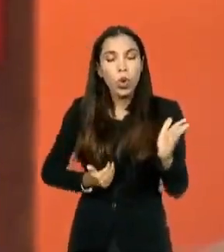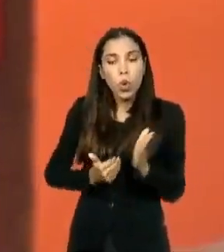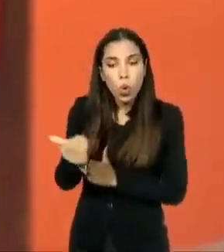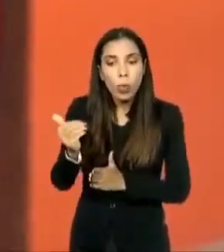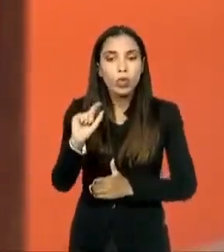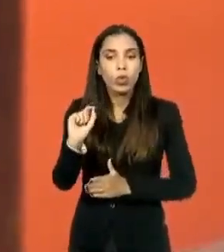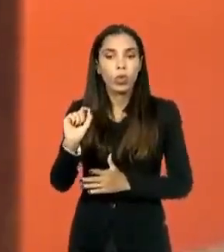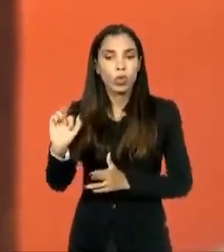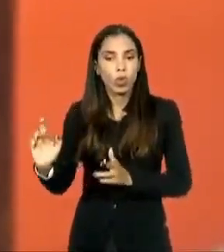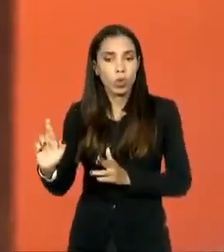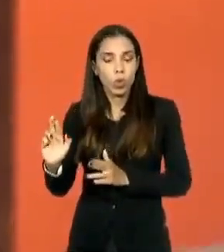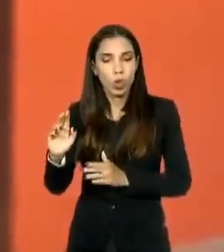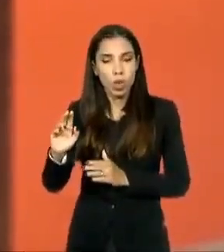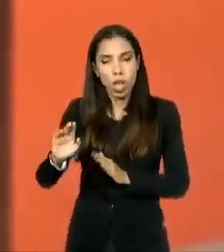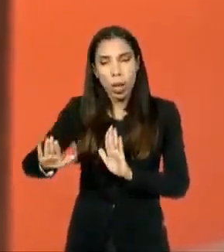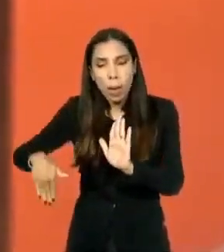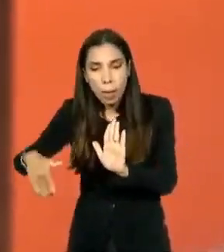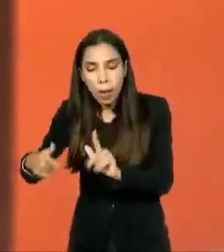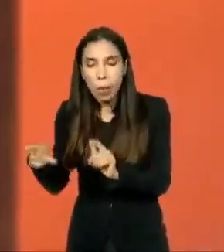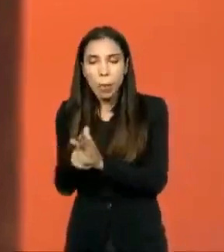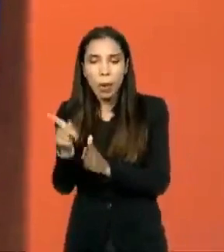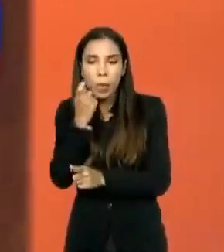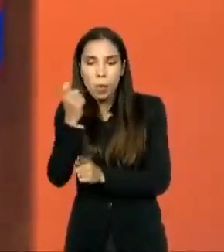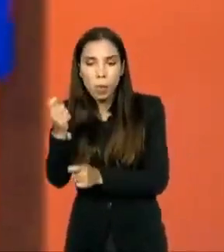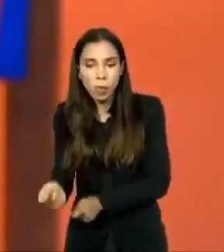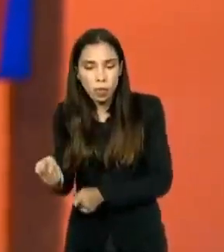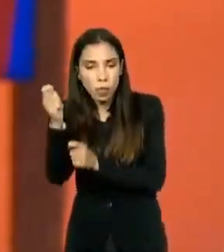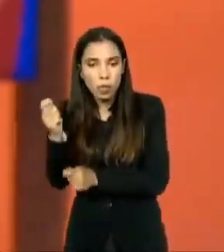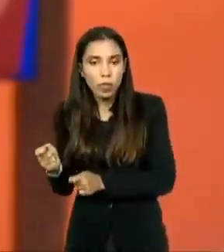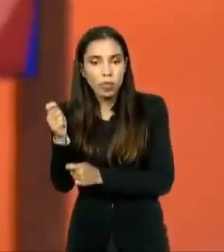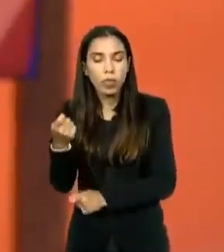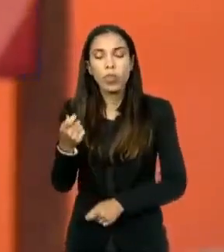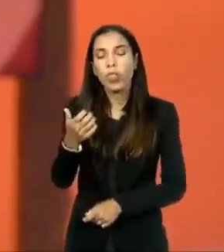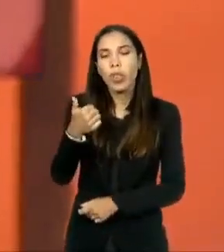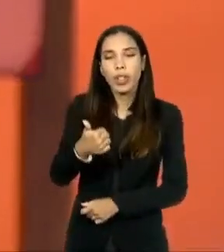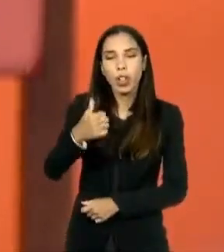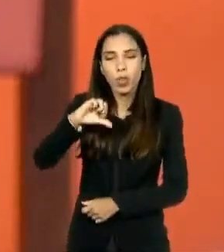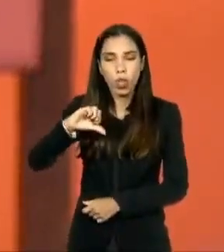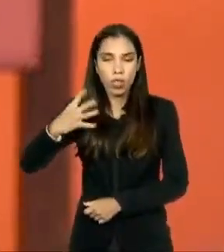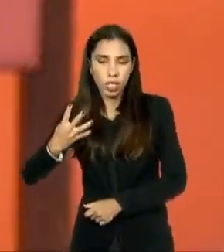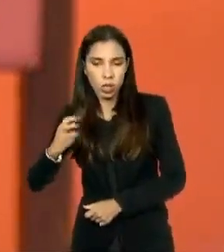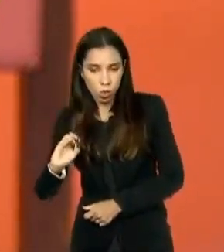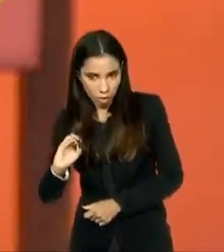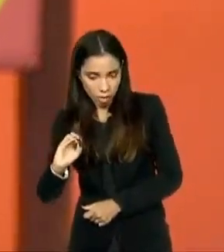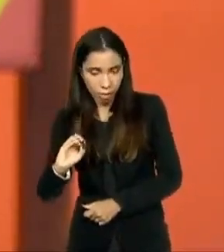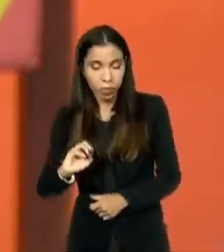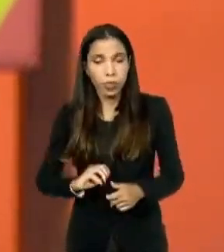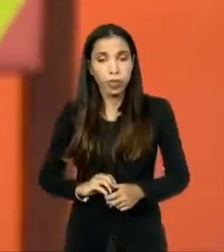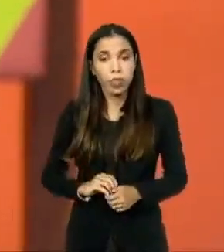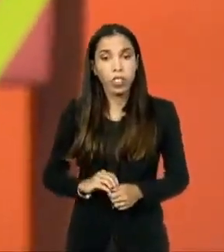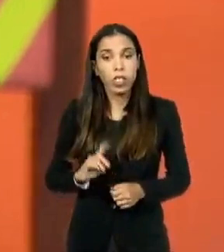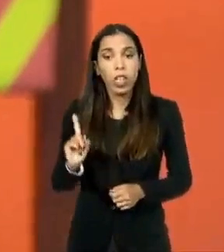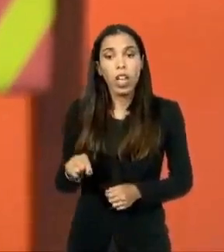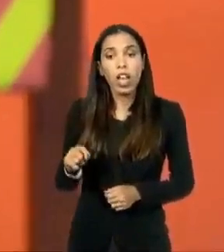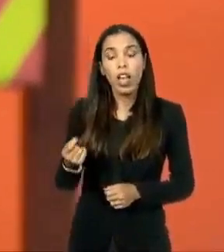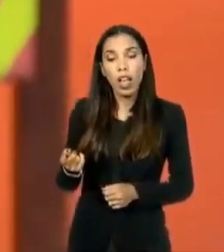relação, começou ali pela prainha dos pescadores, e mais ou menos em torno de 1940. A questão das